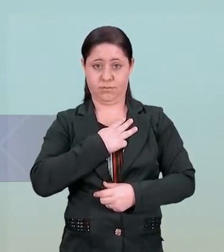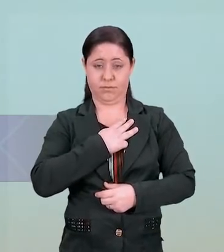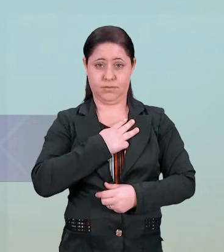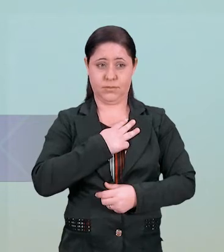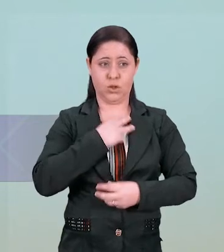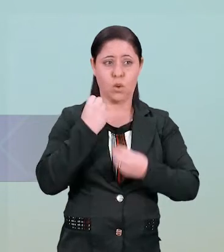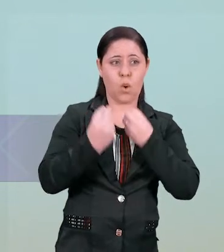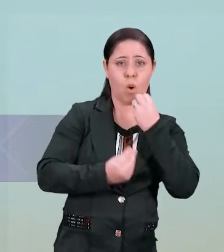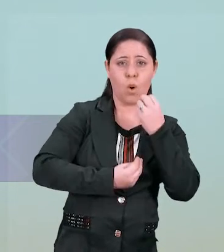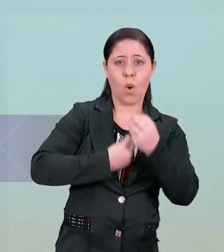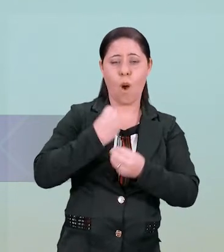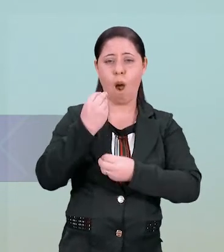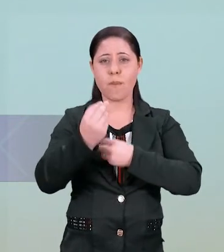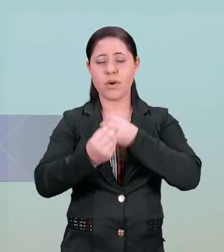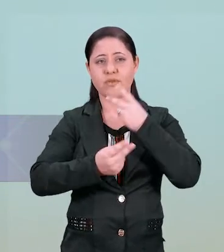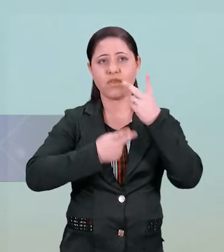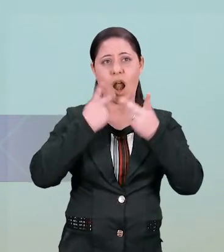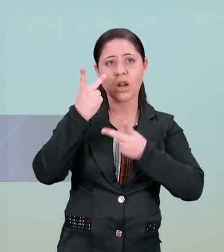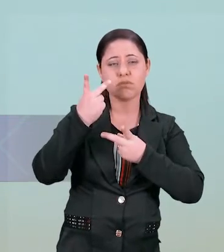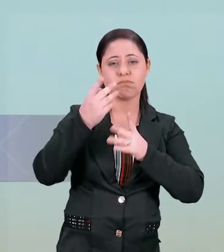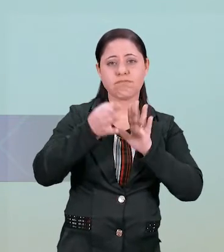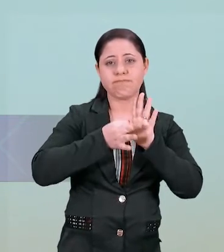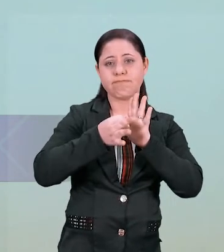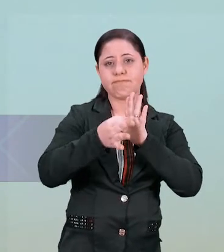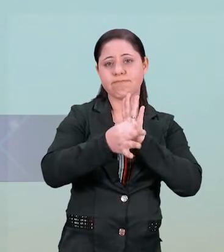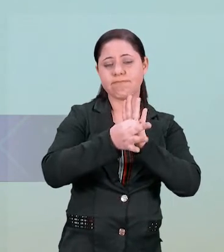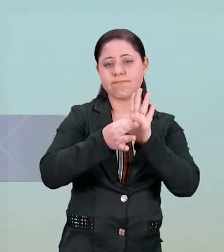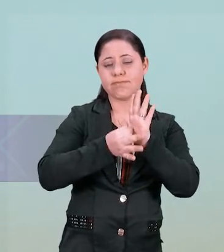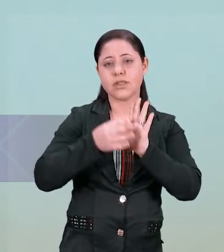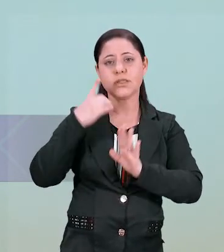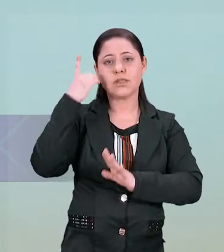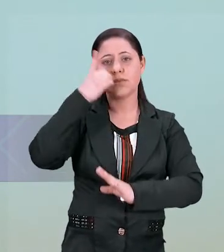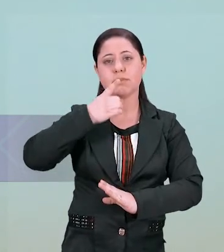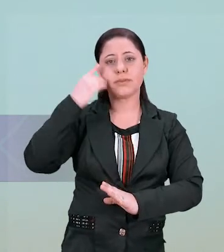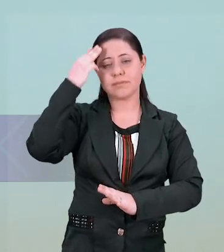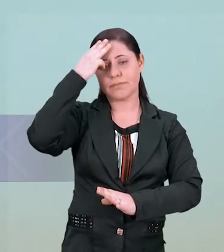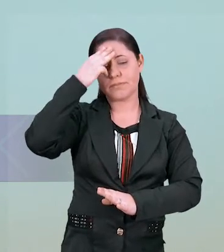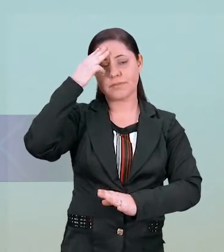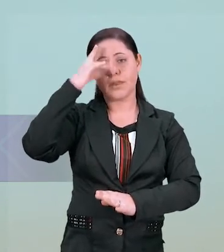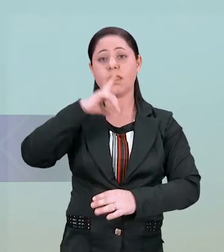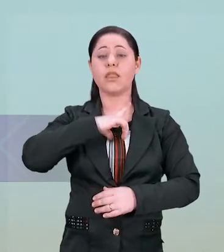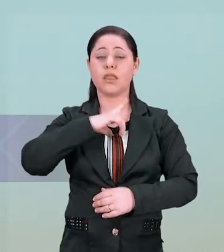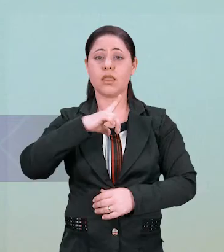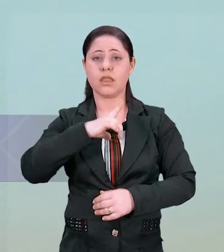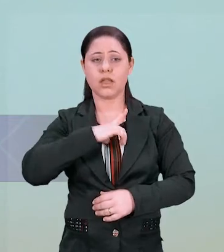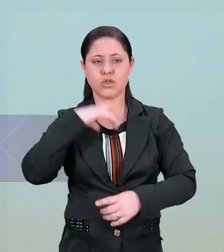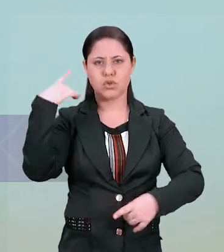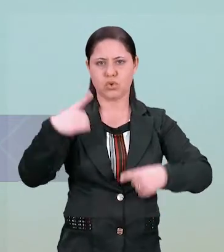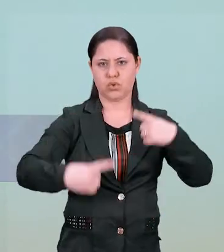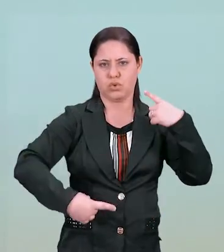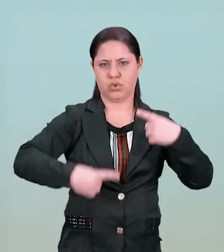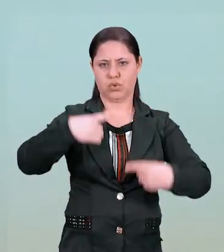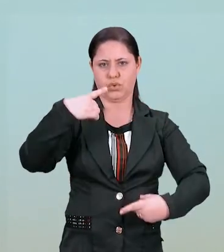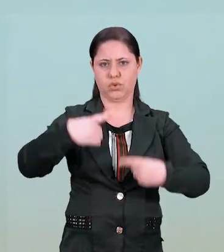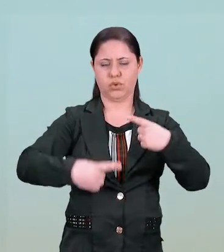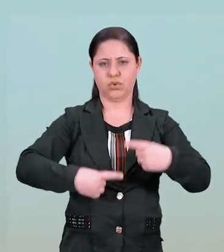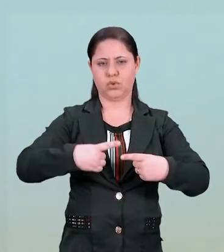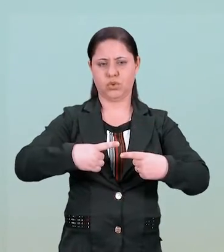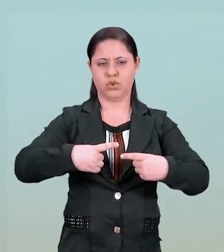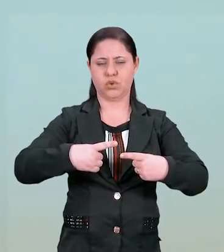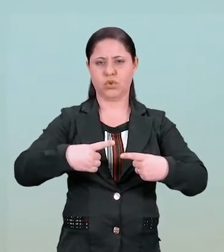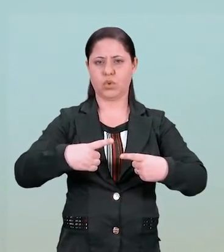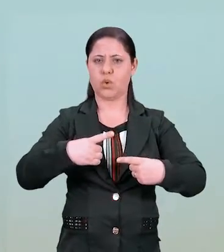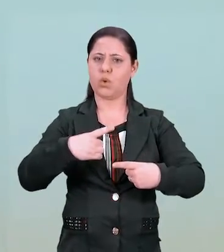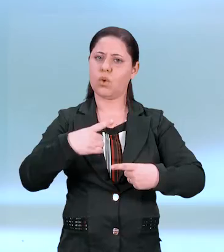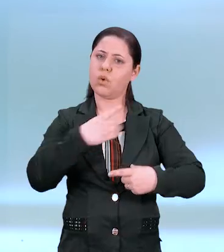em suas considerações finais o deputado José Carlos Barbosa, nós temos discutido muito com o governo federal, estive com o